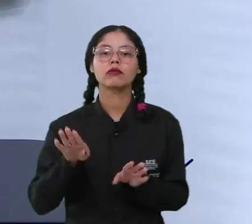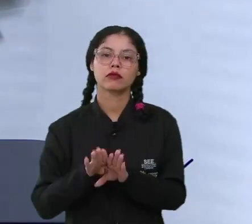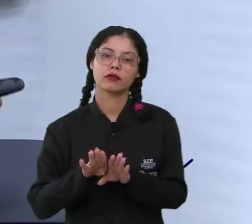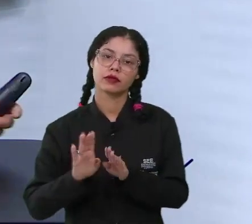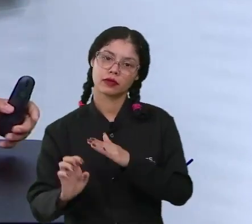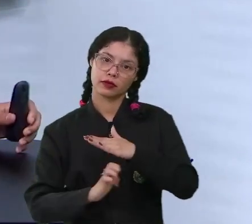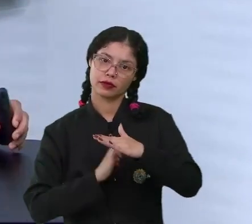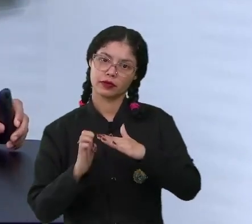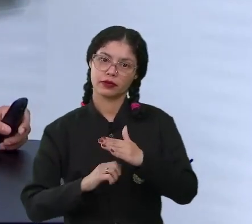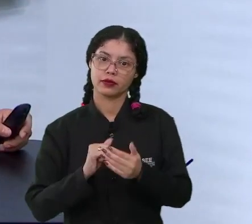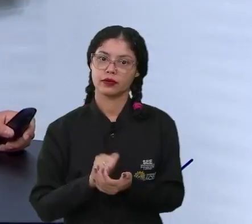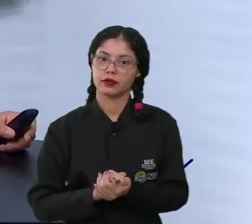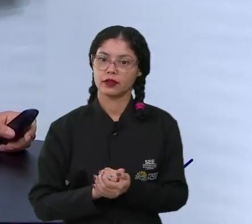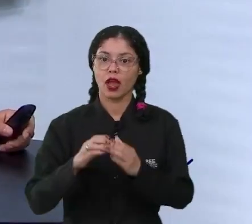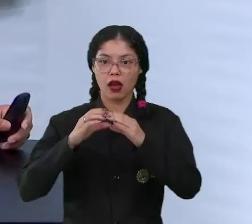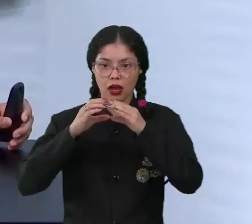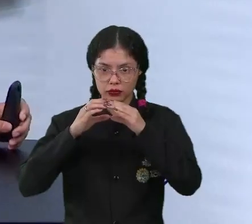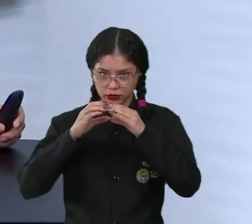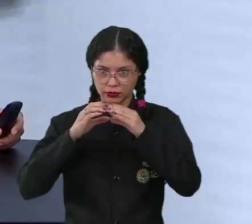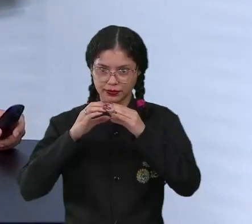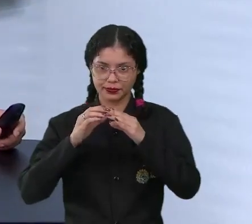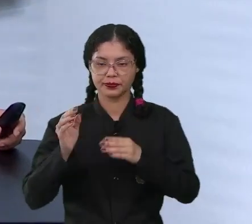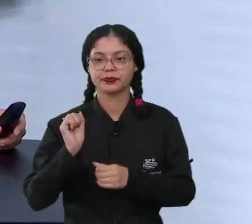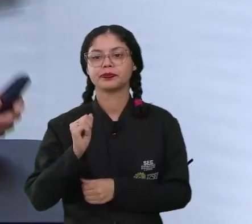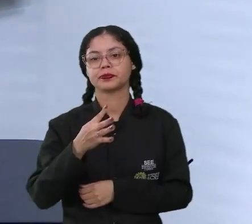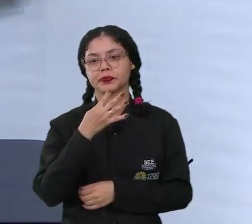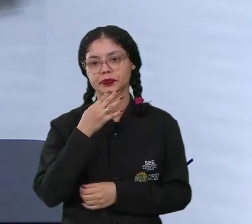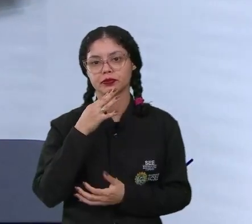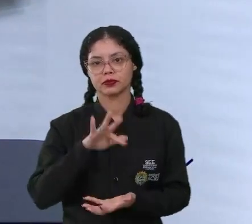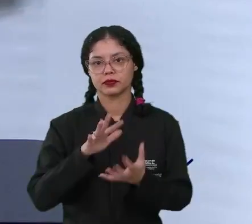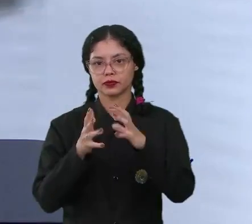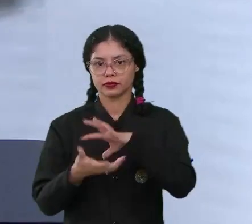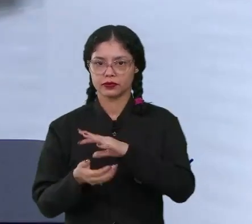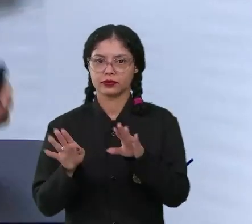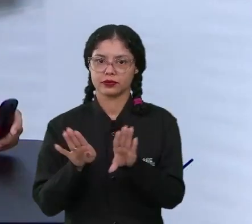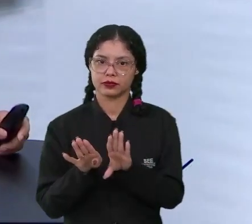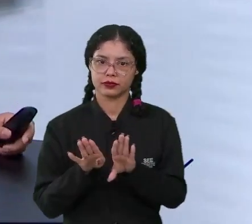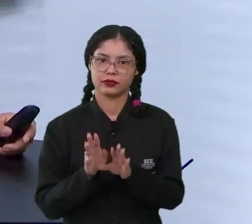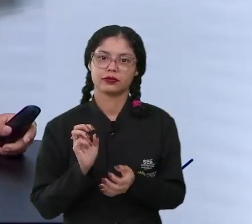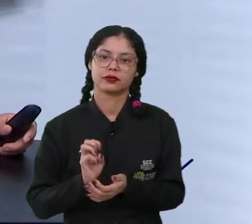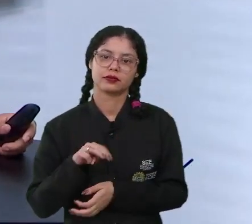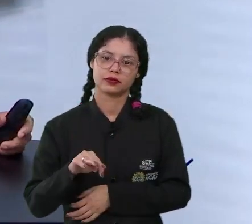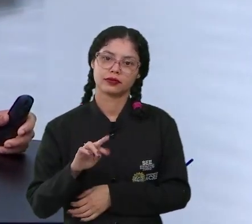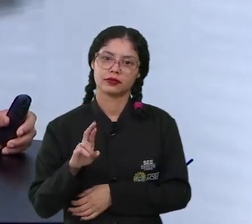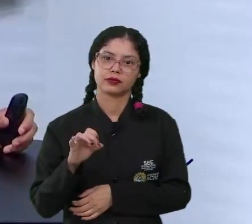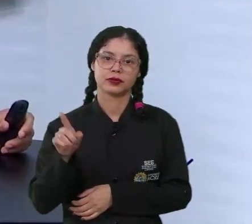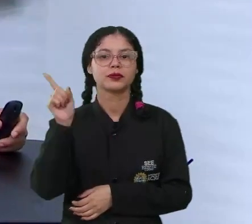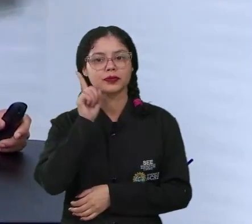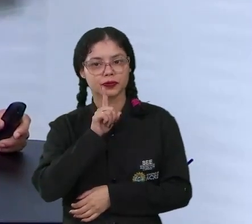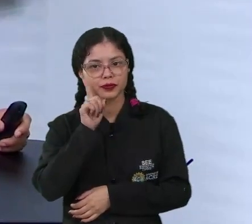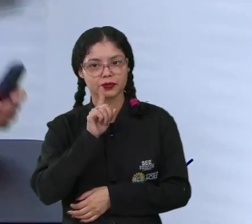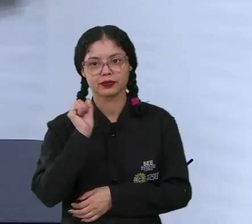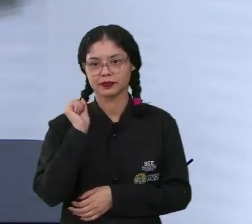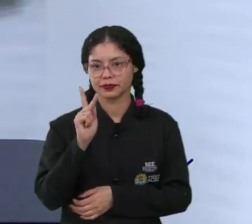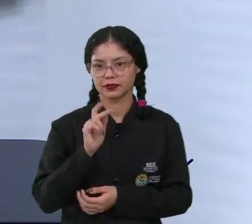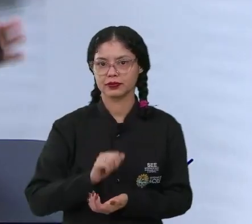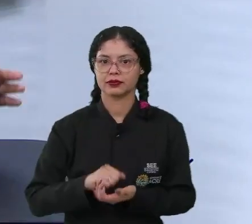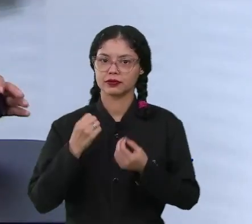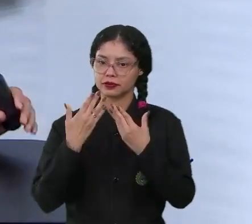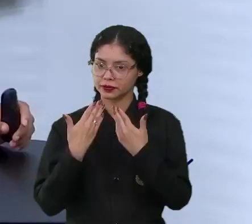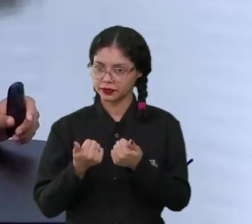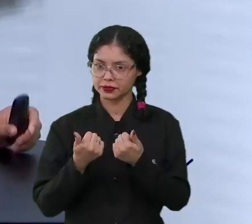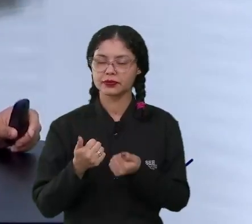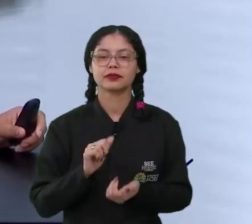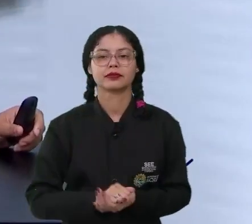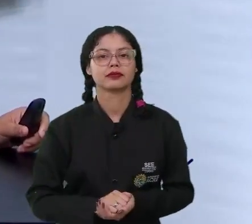uma empresa aí do ramo de hambúrguer, conhecida mundialmente, e também tem a sua matriz nos Estados Unidos. Bem, são esses